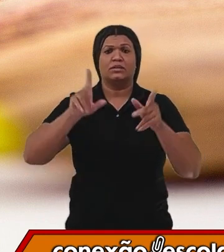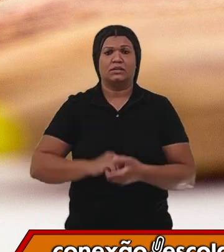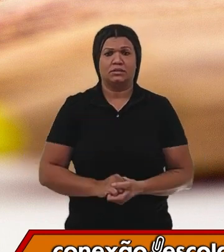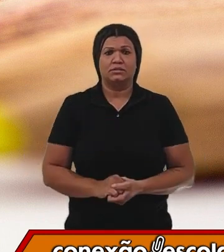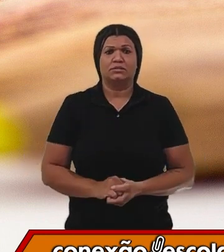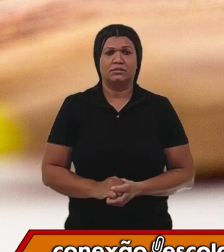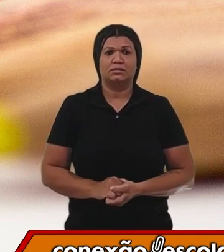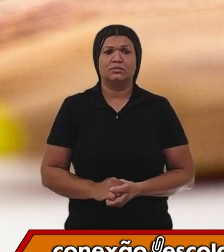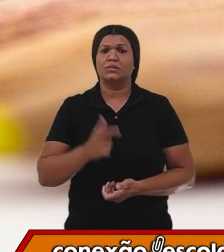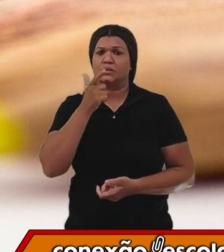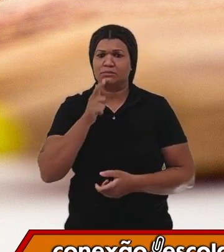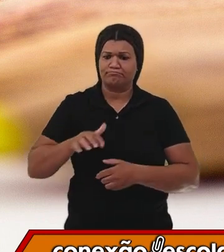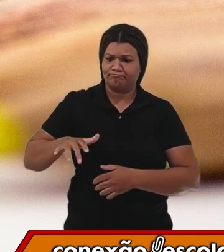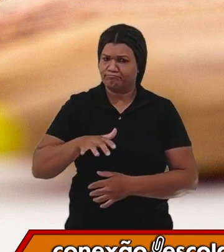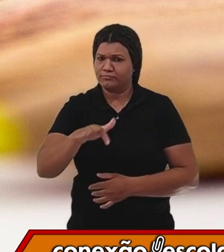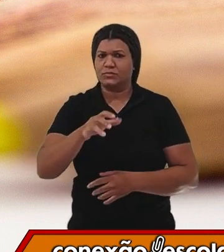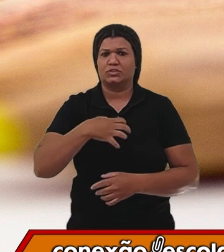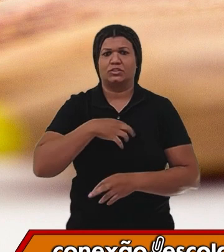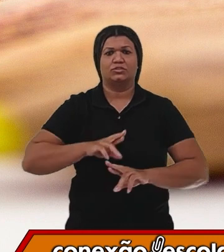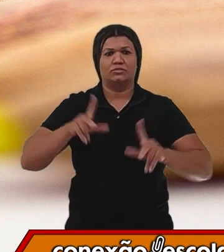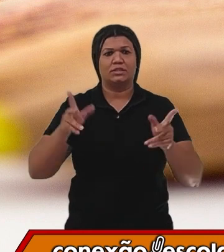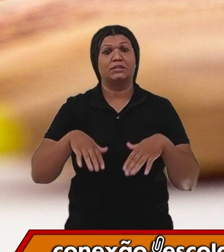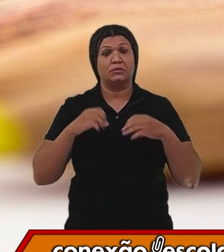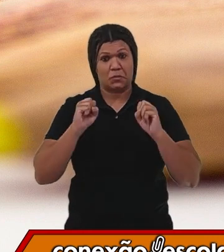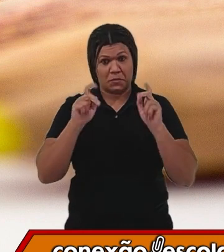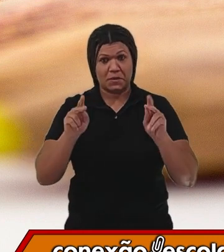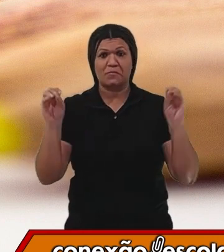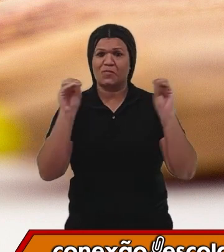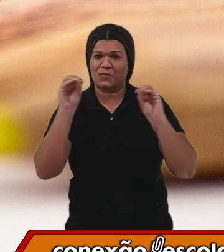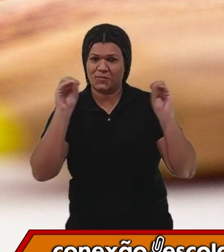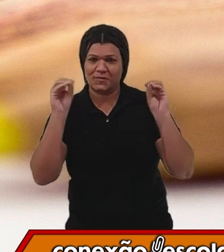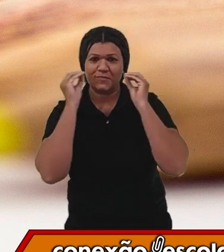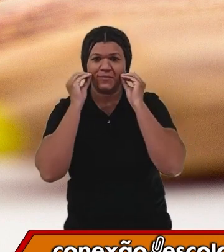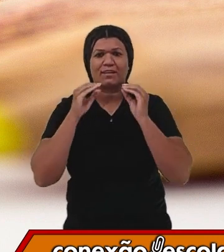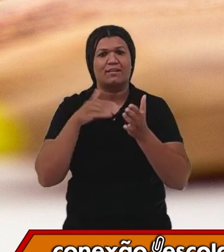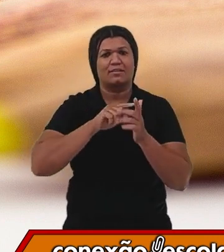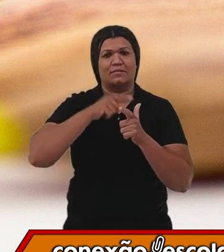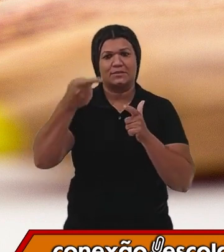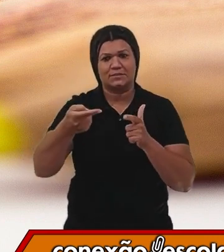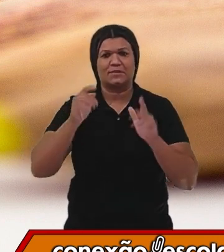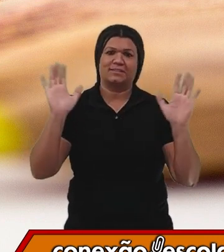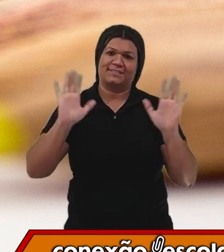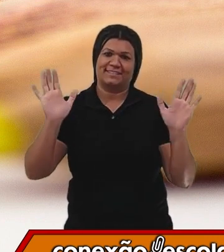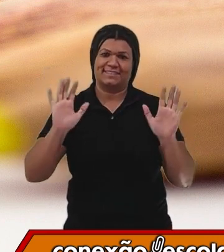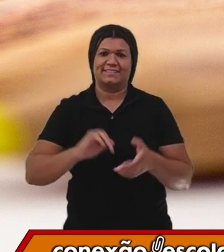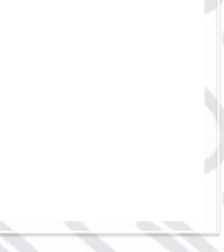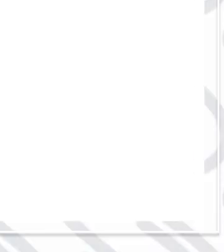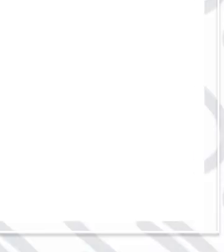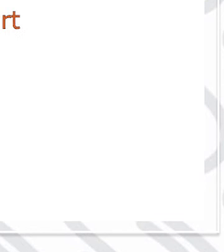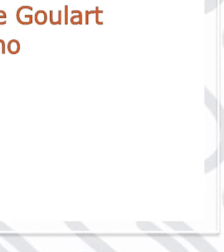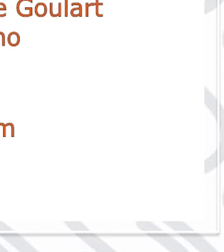e se locomovem diferentes também, tá bom? Um beijo e até a próxima. Tchau, tchau!